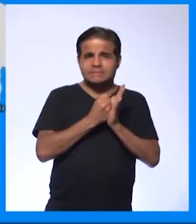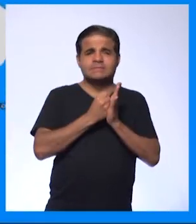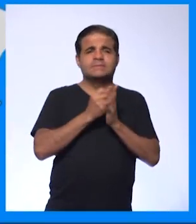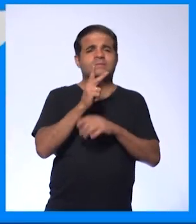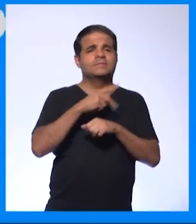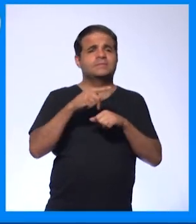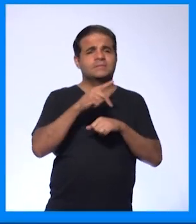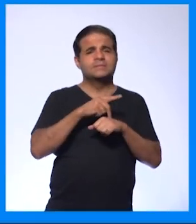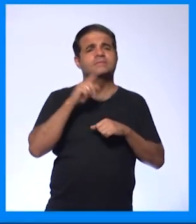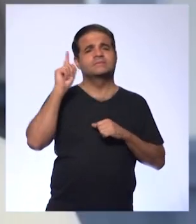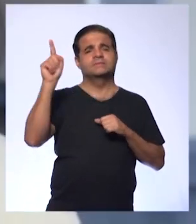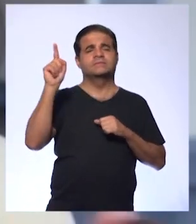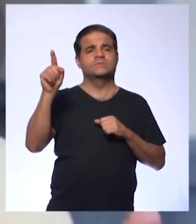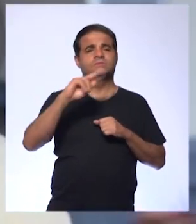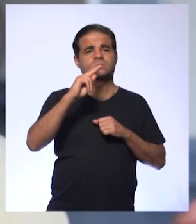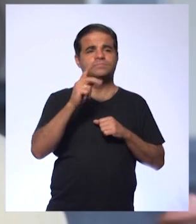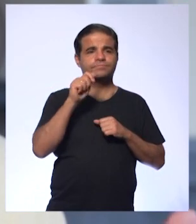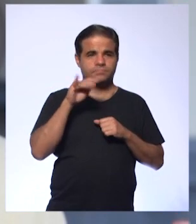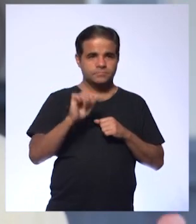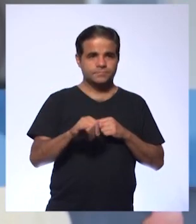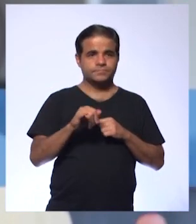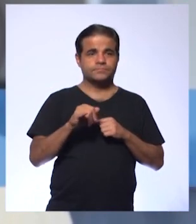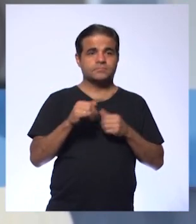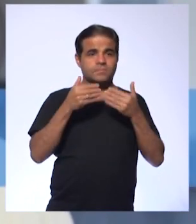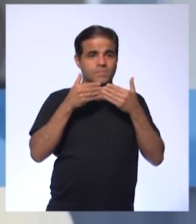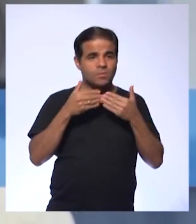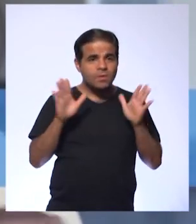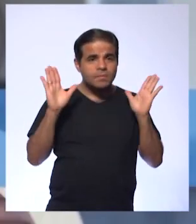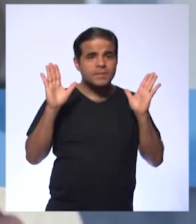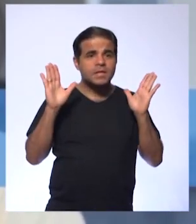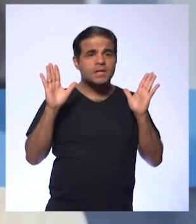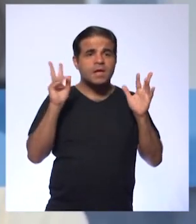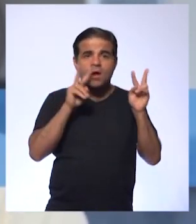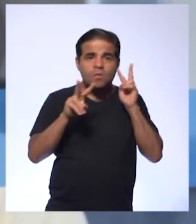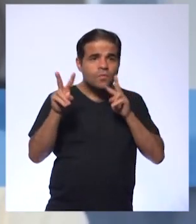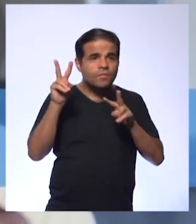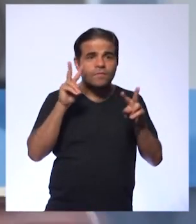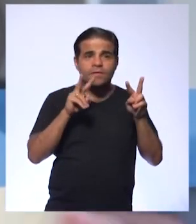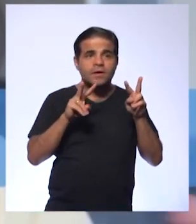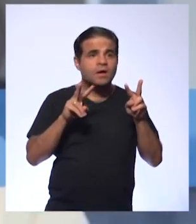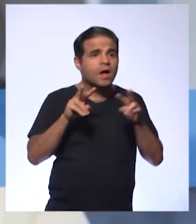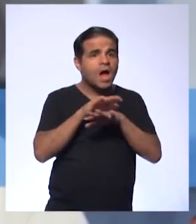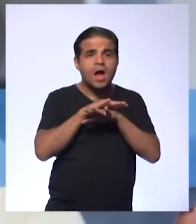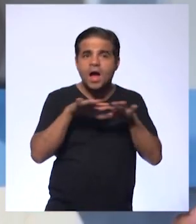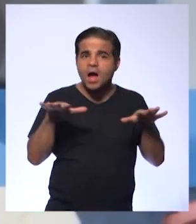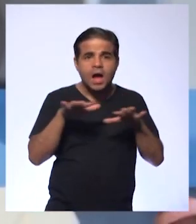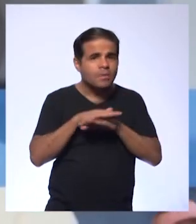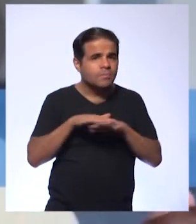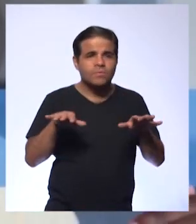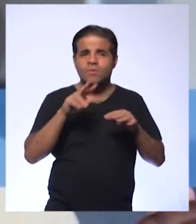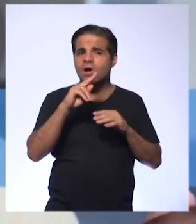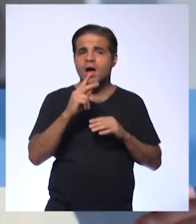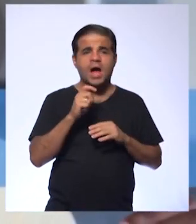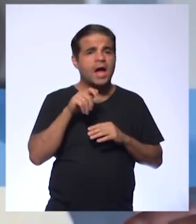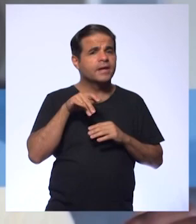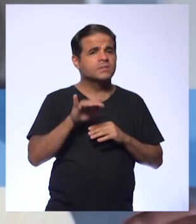nação caribenha. Na hora que eu abri meu PC, eu vi. Acabou o Haiti.